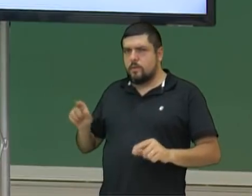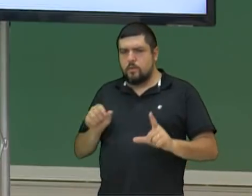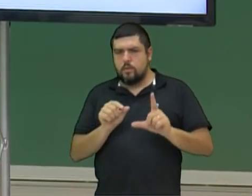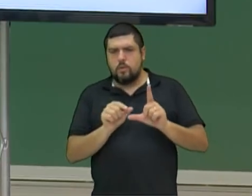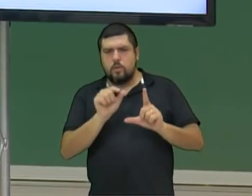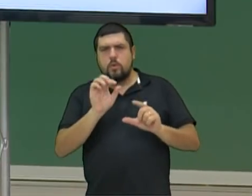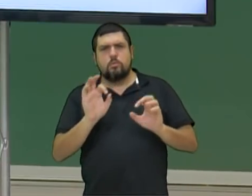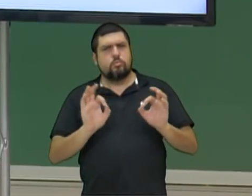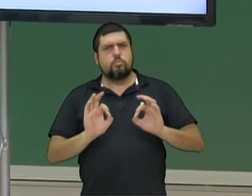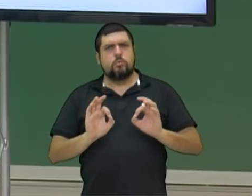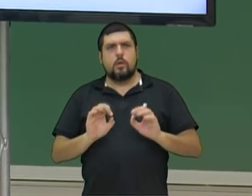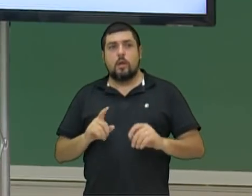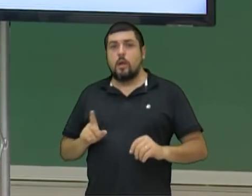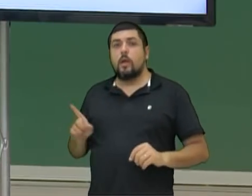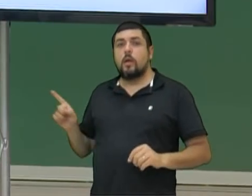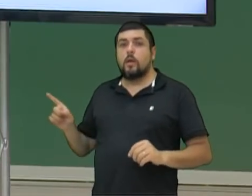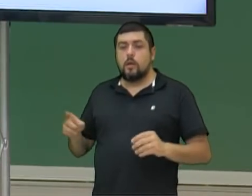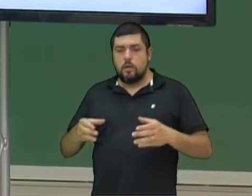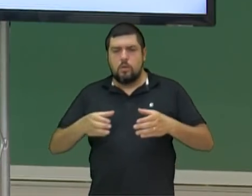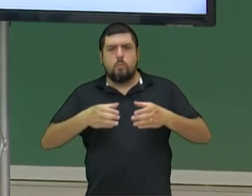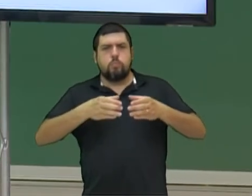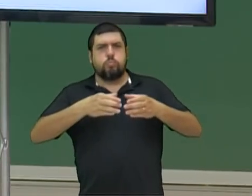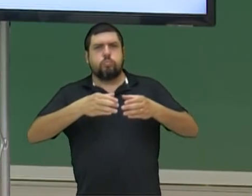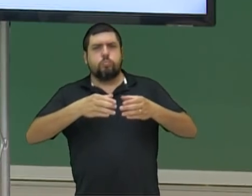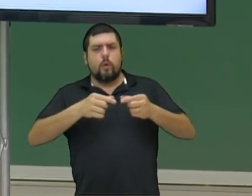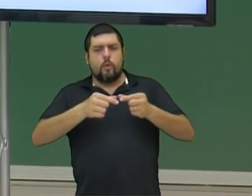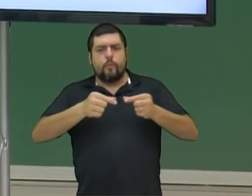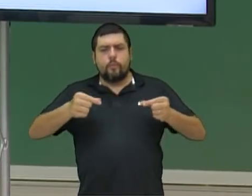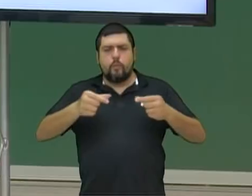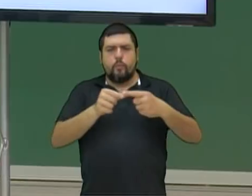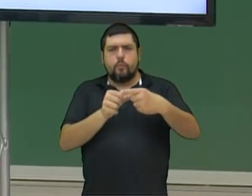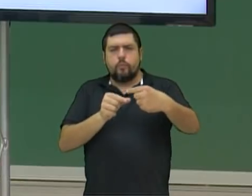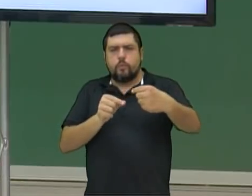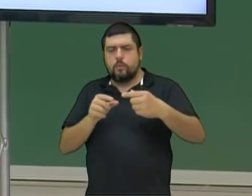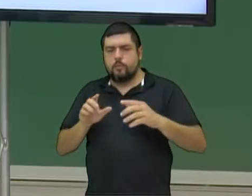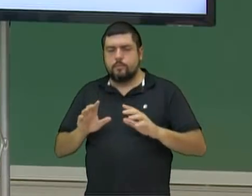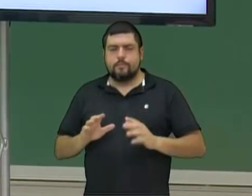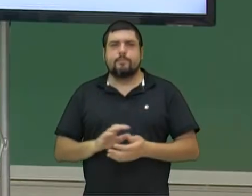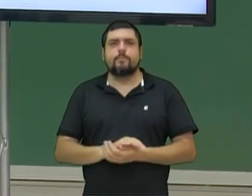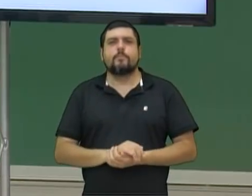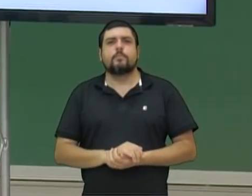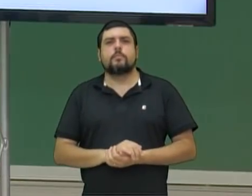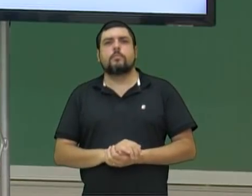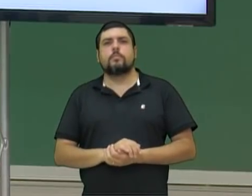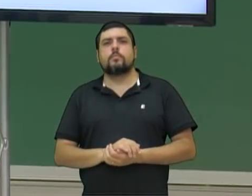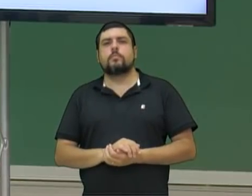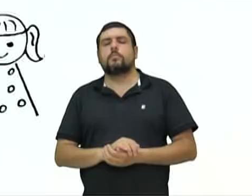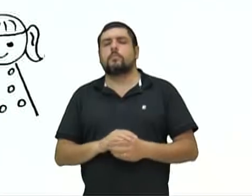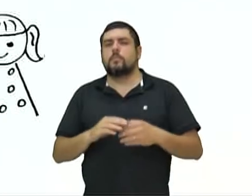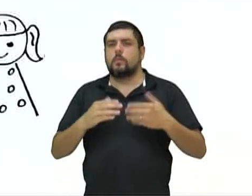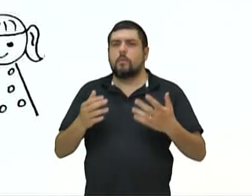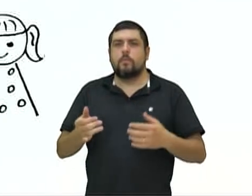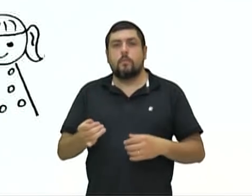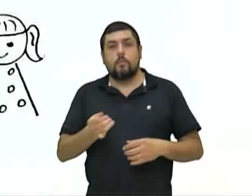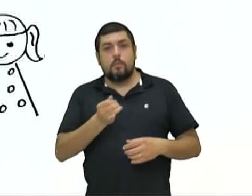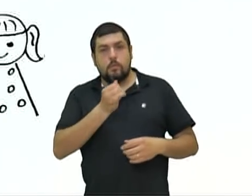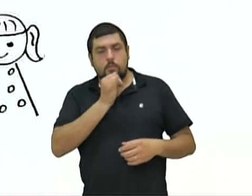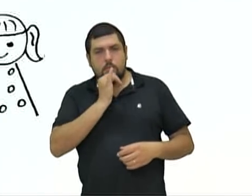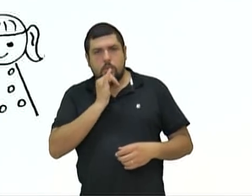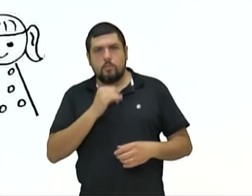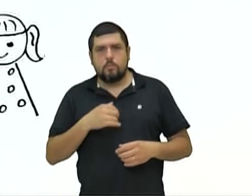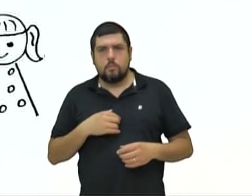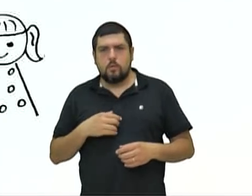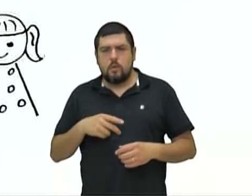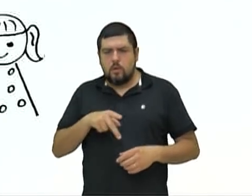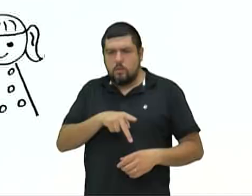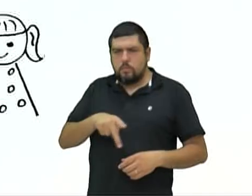aqui circular, né? Então, ele é diferente, não é de barras, tá bom? Então, vamos começar com um exemplo. A professora Neumar realizou uma pesquisa com a